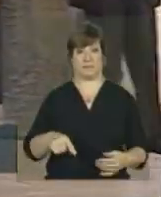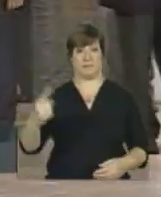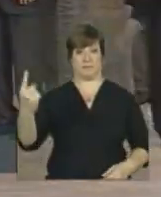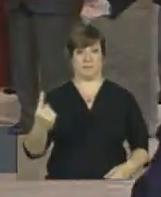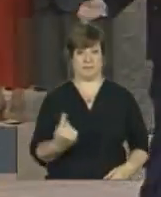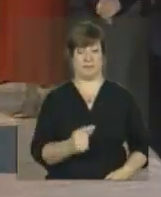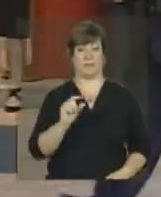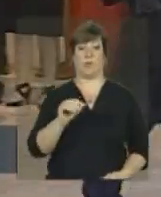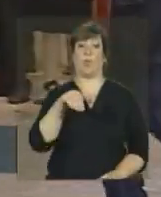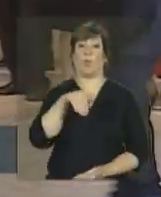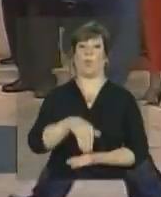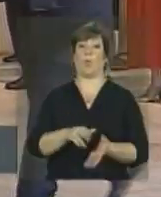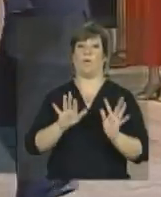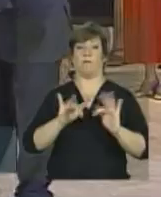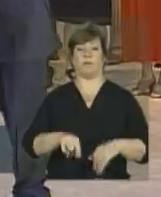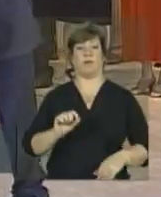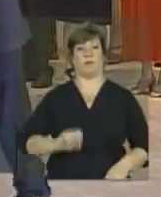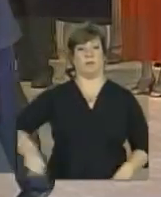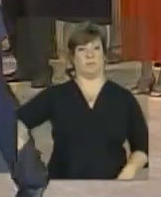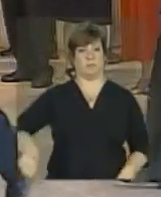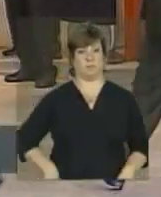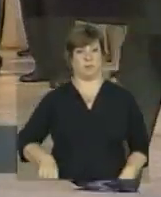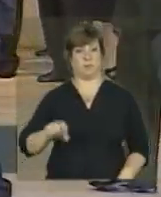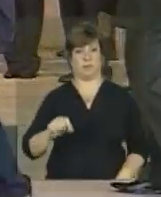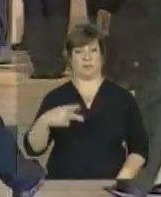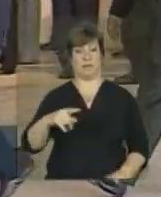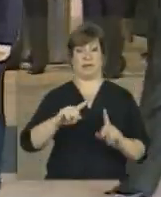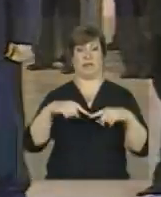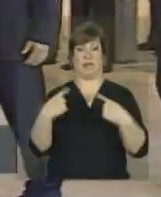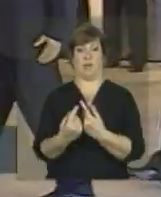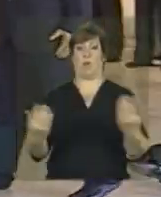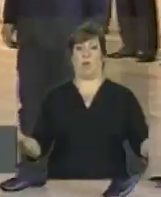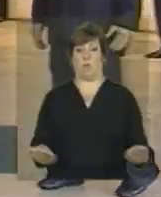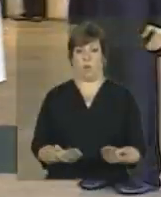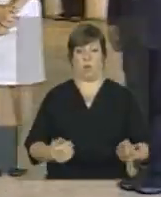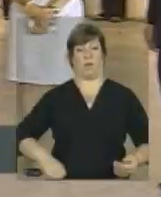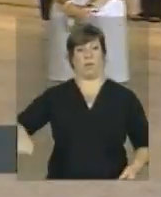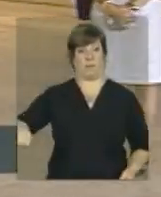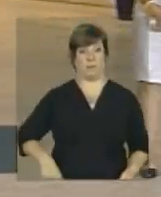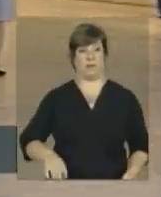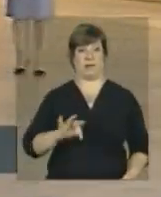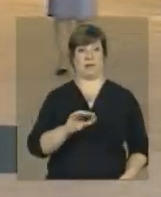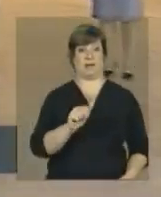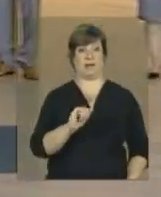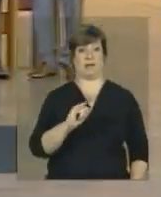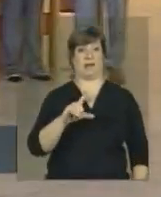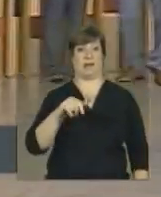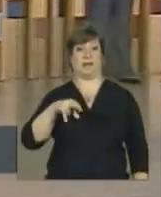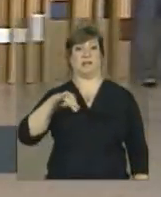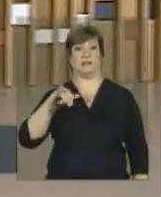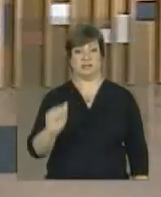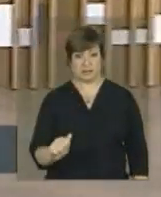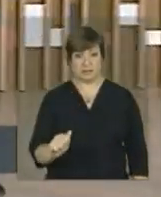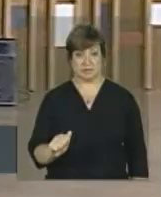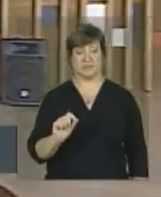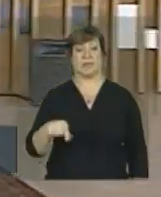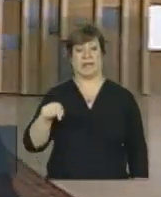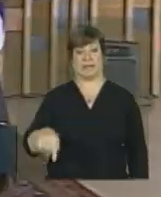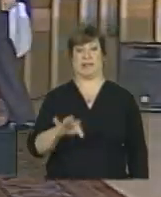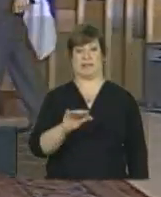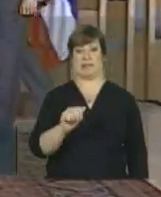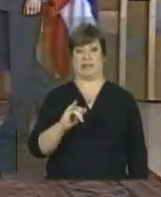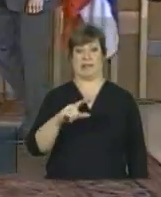Este é o último embaixador na cerimônia de hoje, o embaixador da Tailândia.